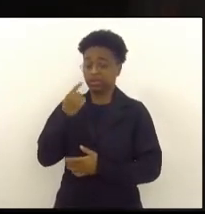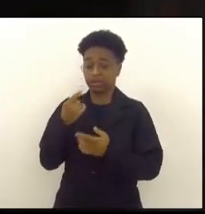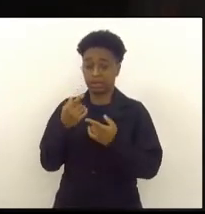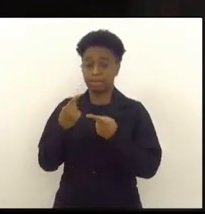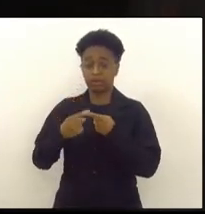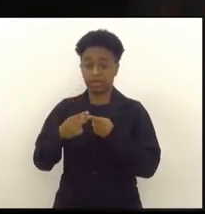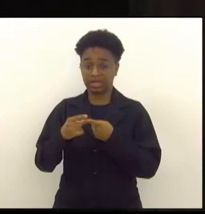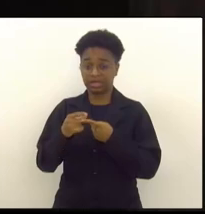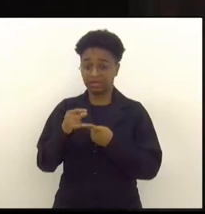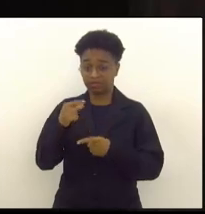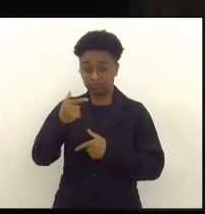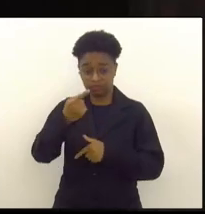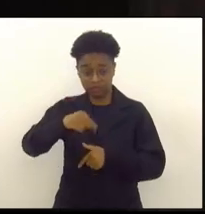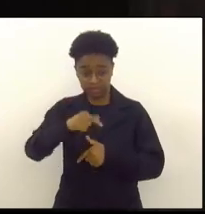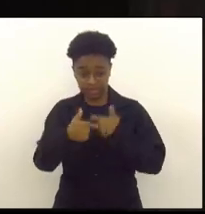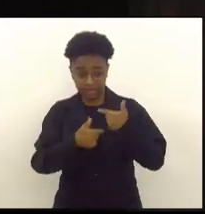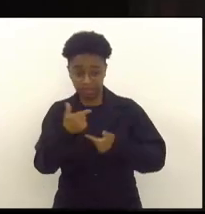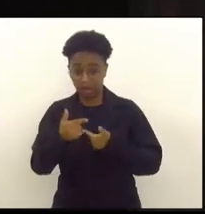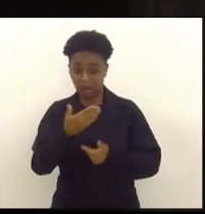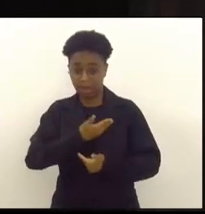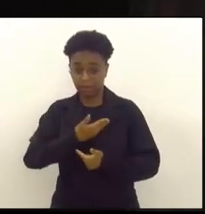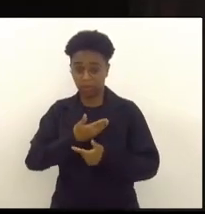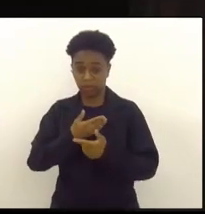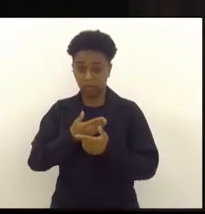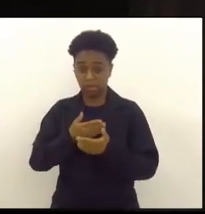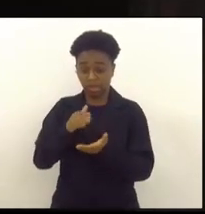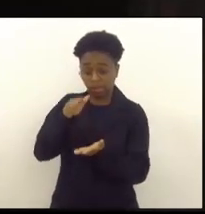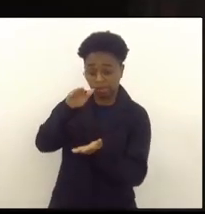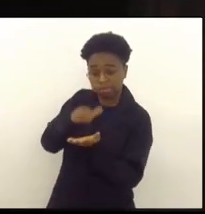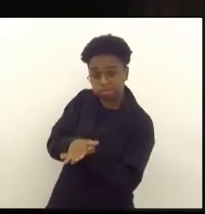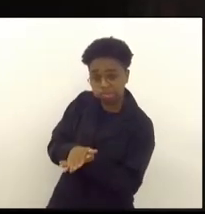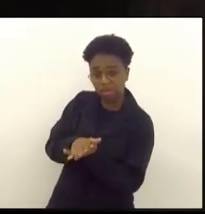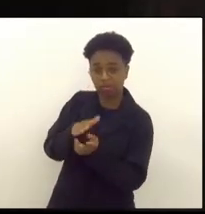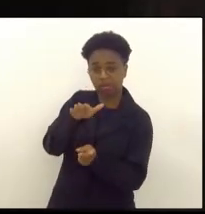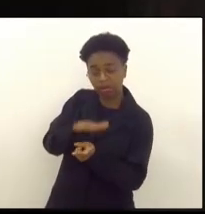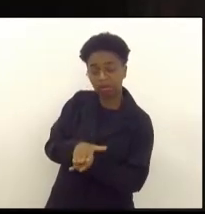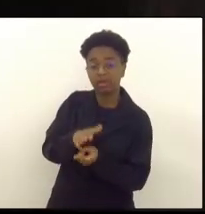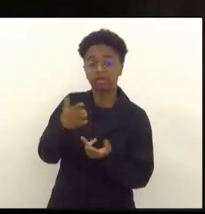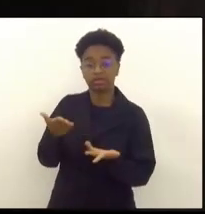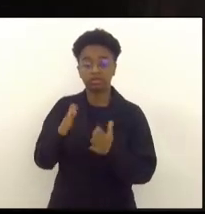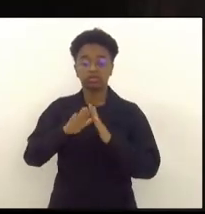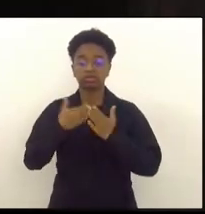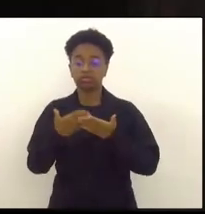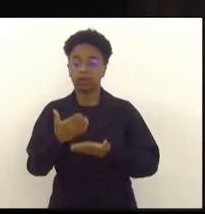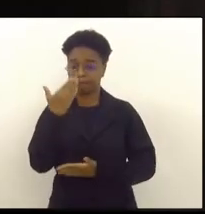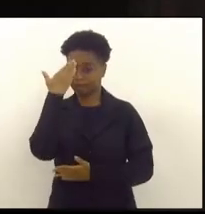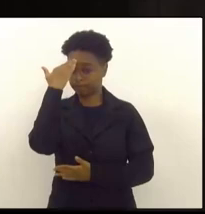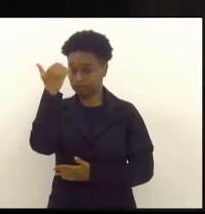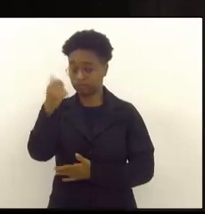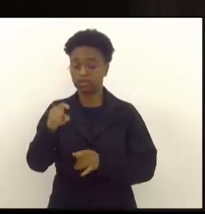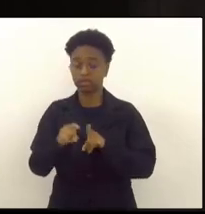machuca, se vira um mingau. Aí a escola lá começou, me chamaram para me falar lá.